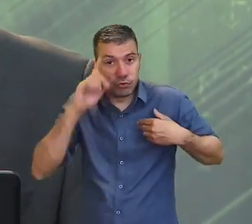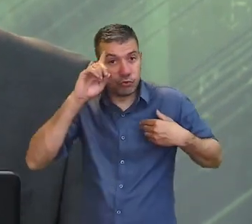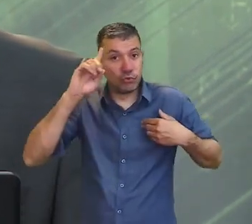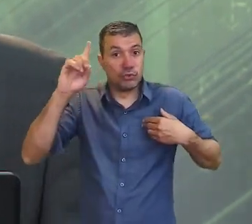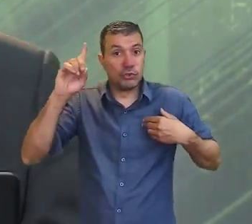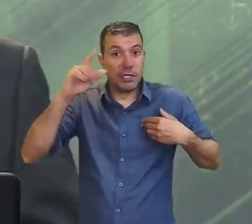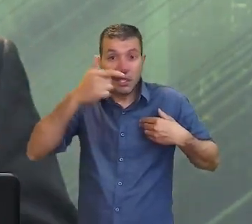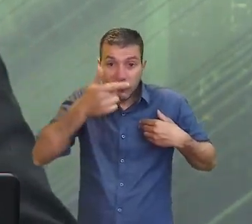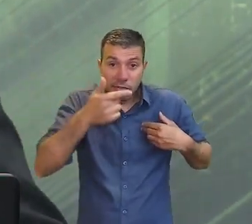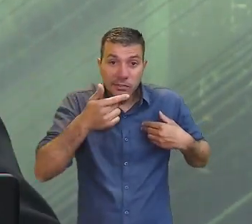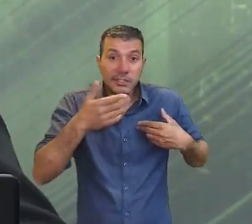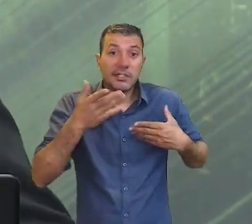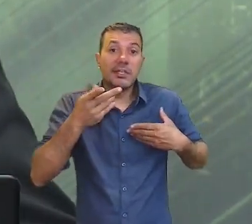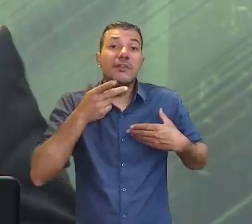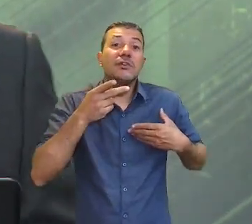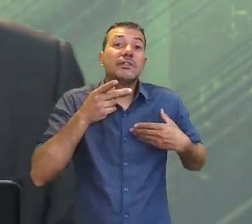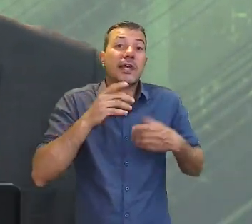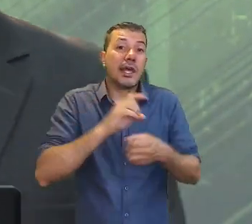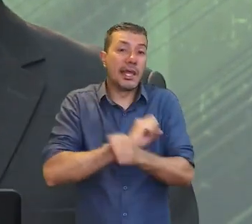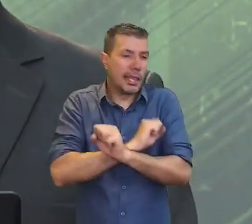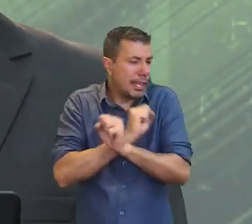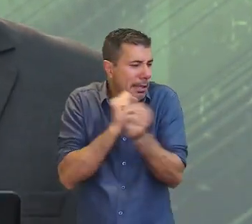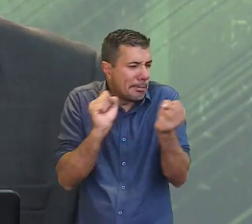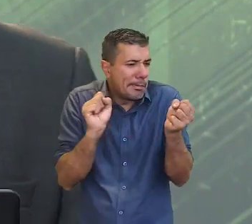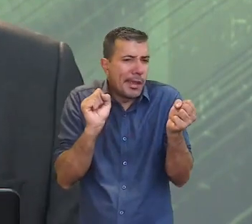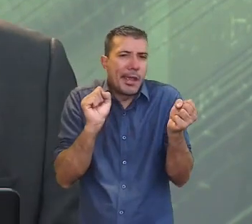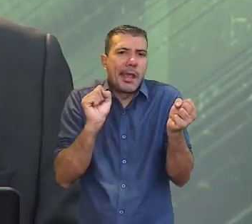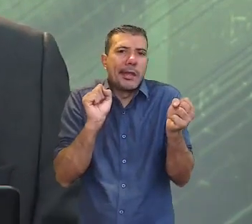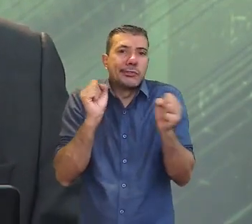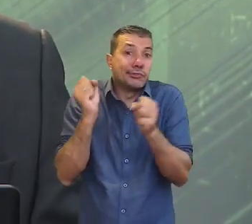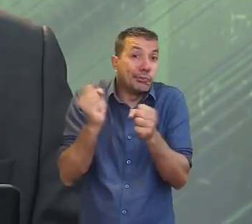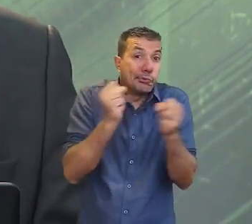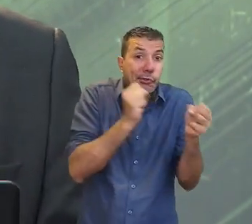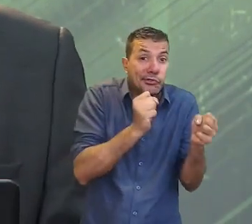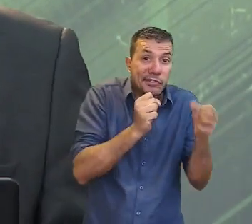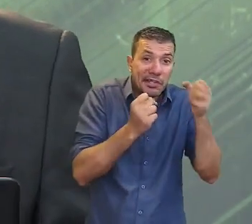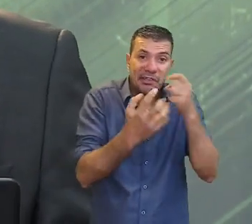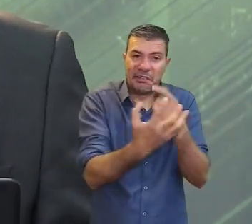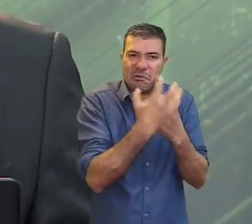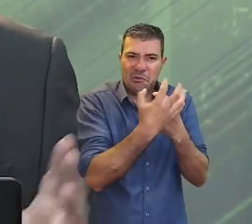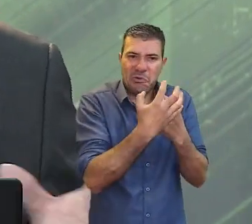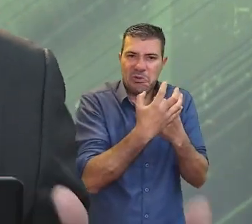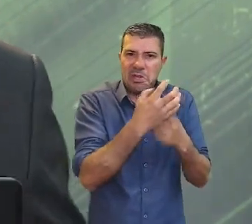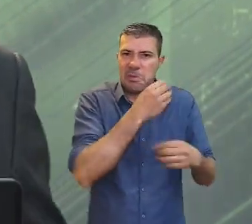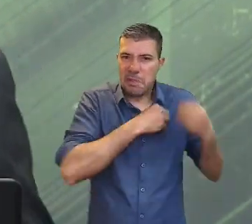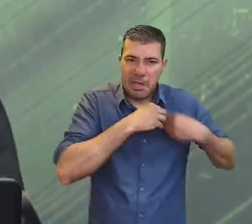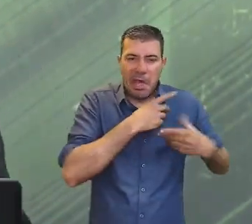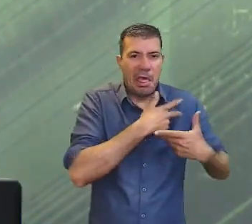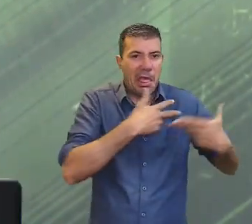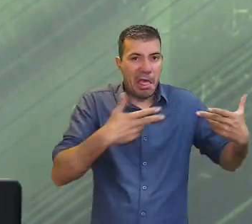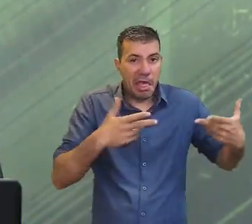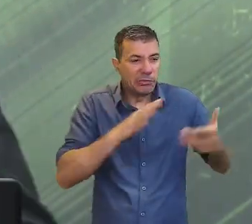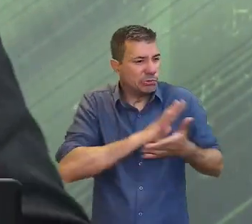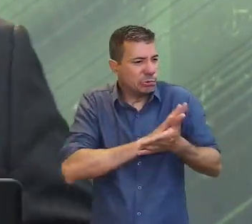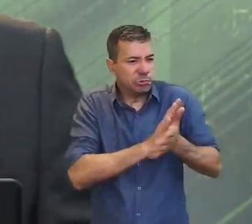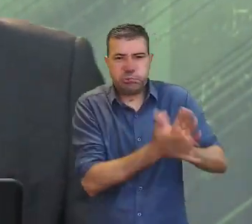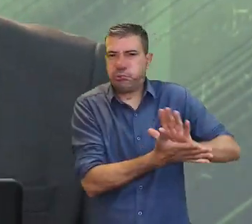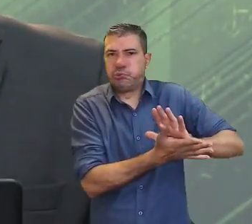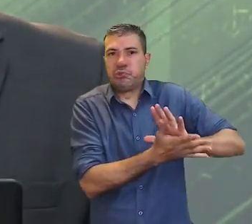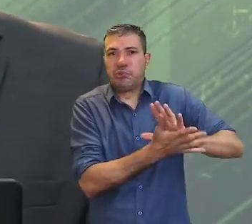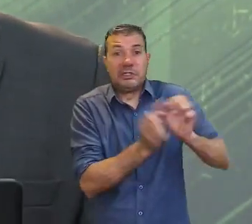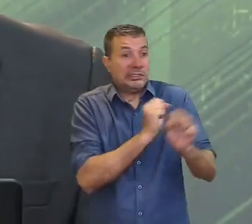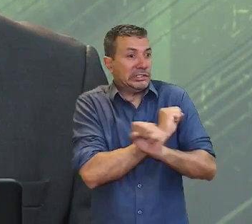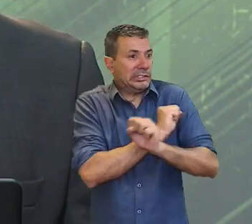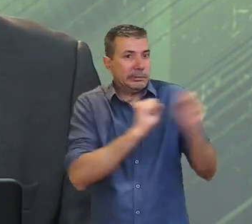dia onde eu e você seremos libertos da presença, do poder e da influência do pecado. Essa relação, essa correspondência desse